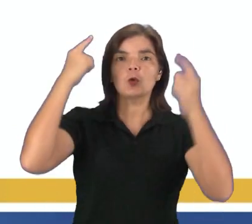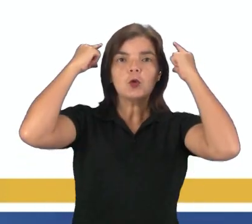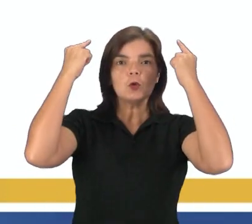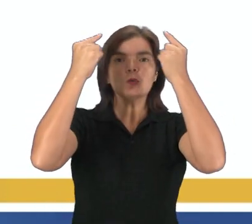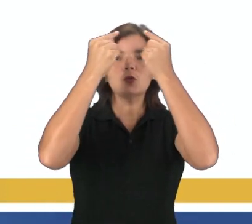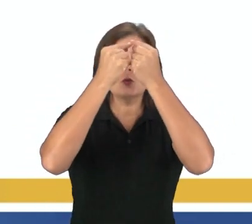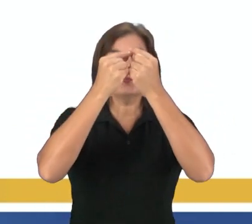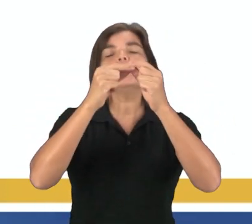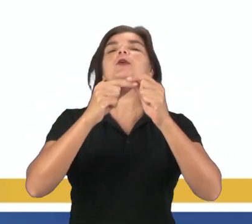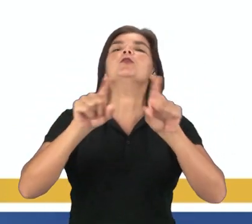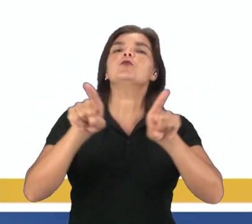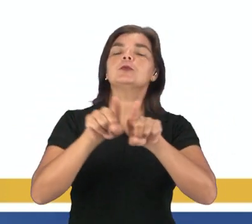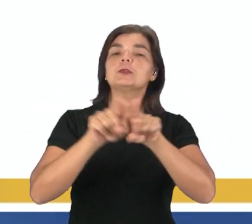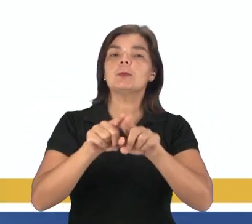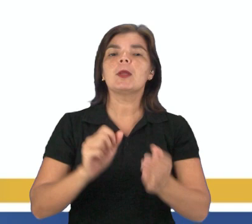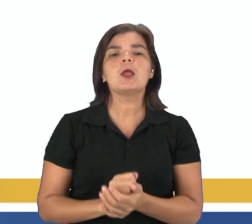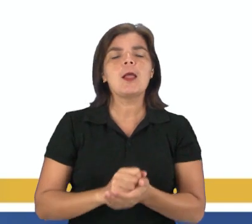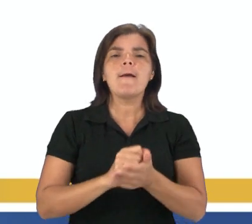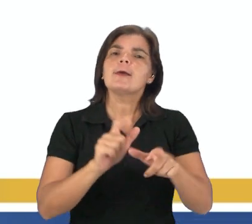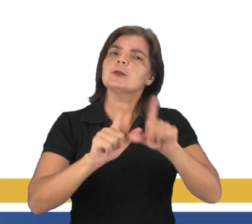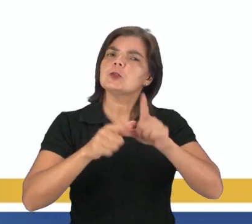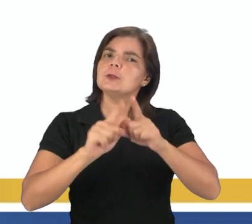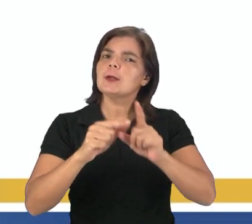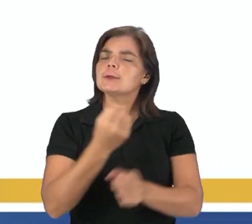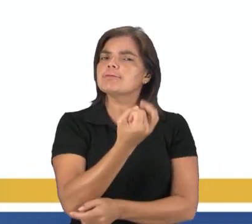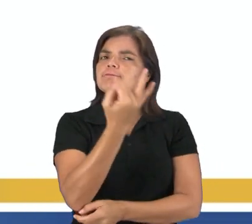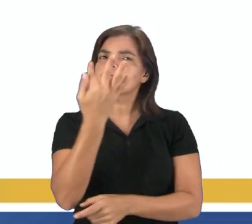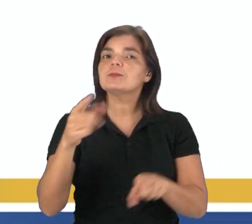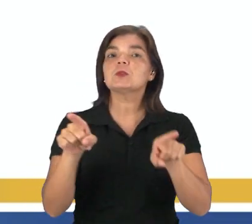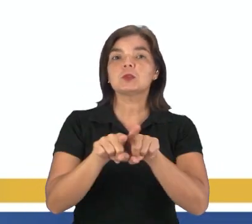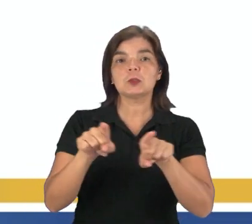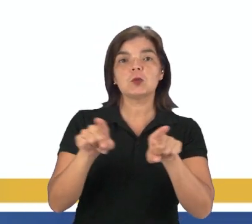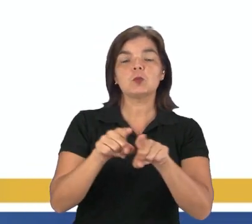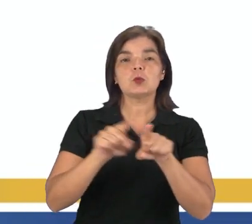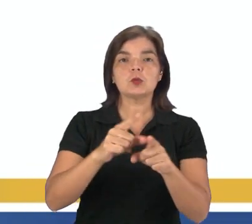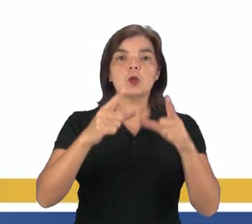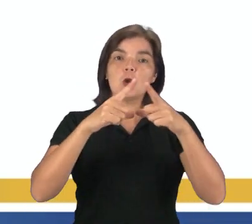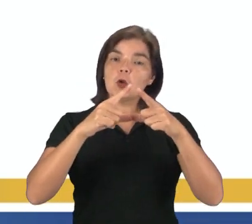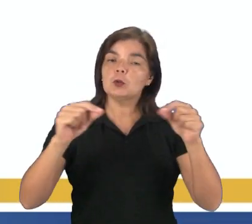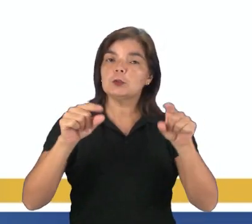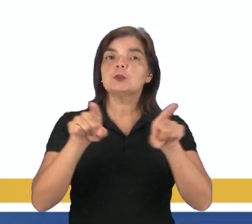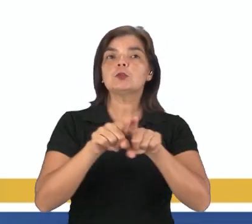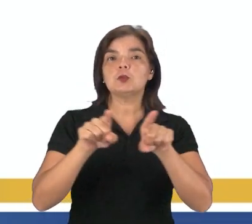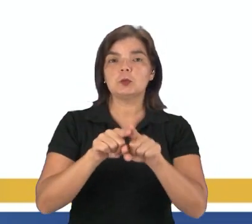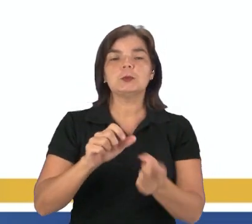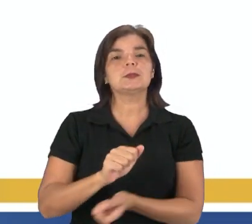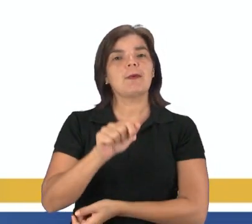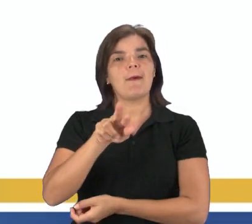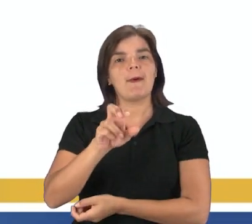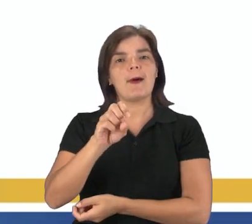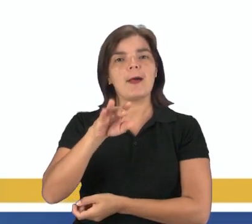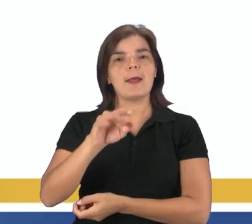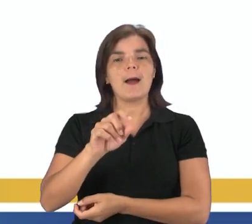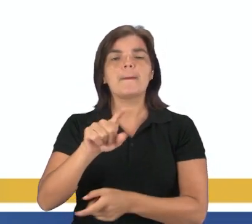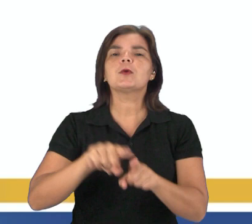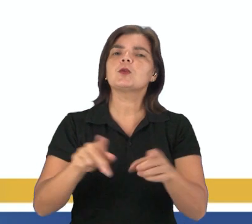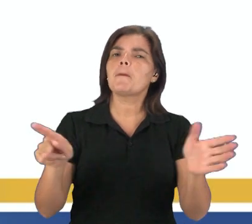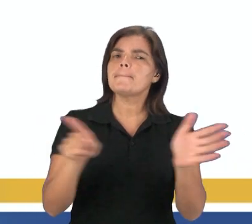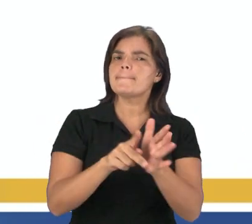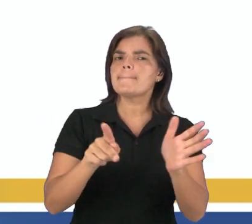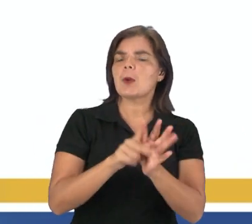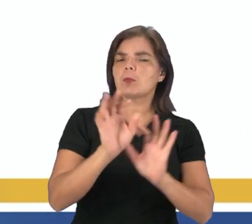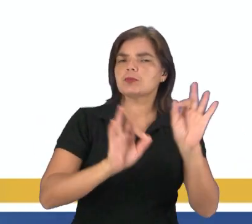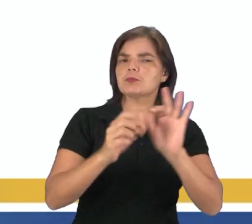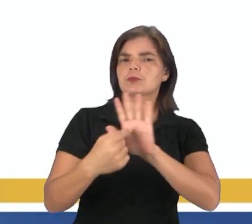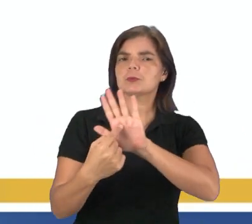gregos e hebreus utilizavam letras para contagem. Tinha também os chineses e os indo-arábicos, entre outros que tinham sua própria